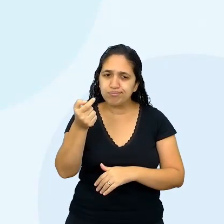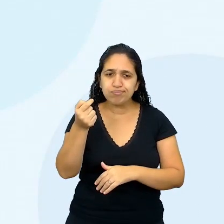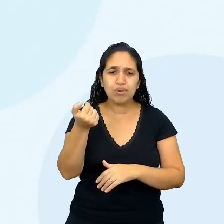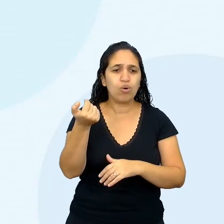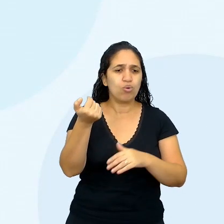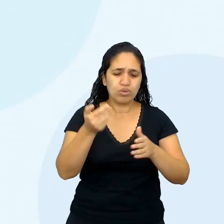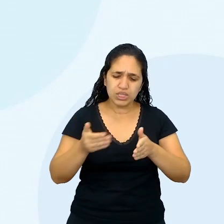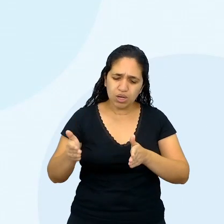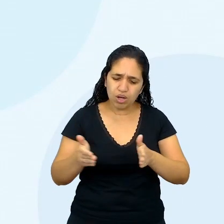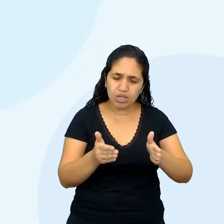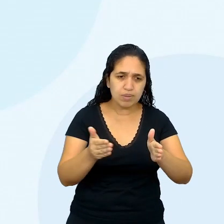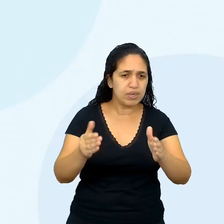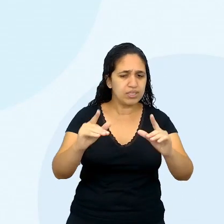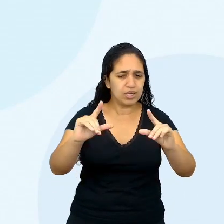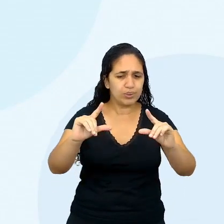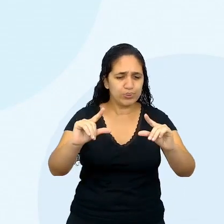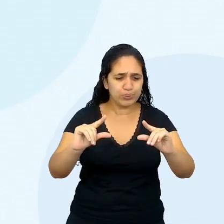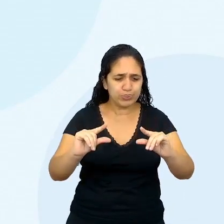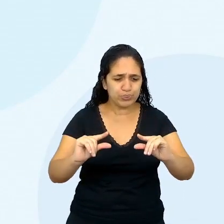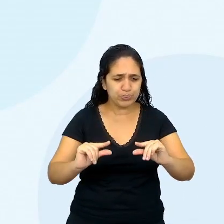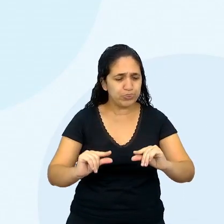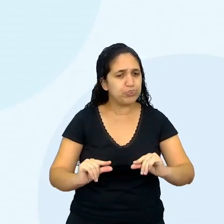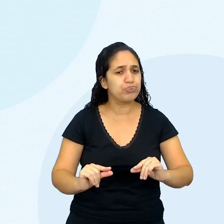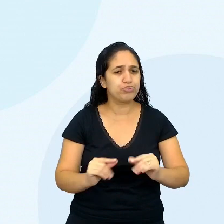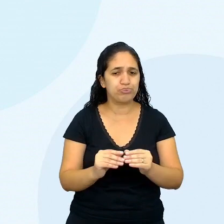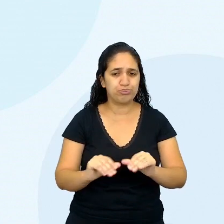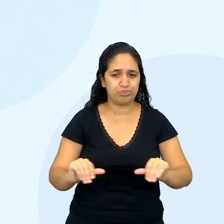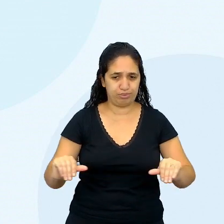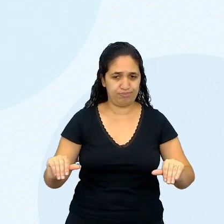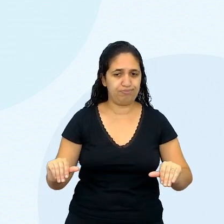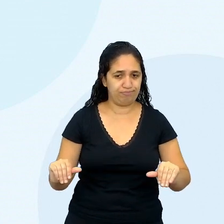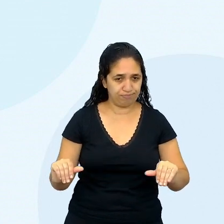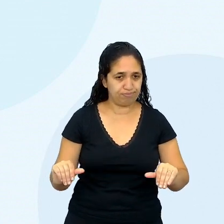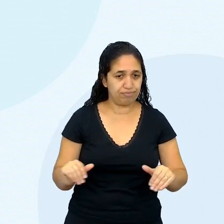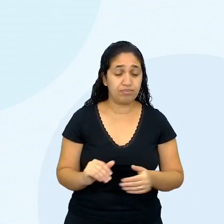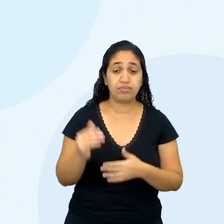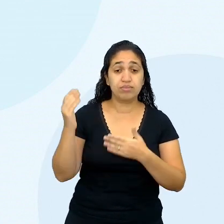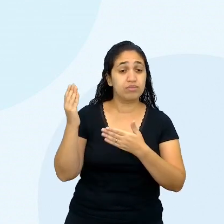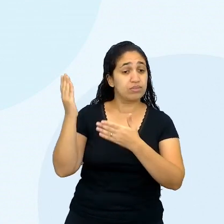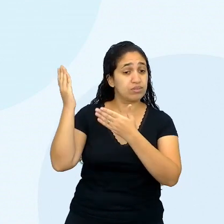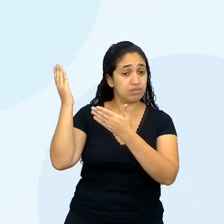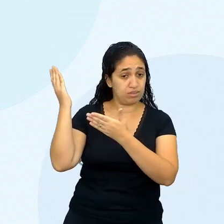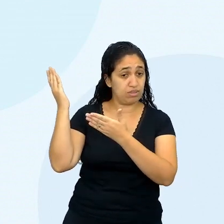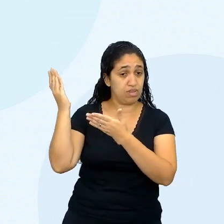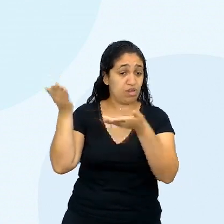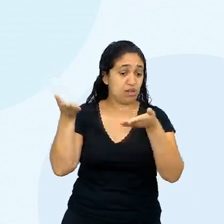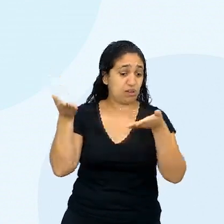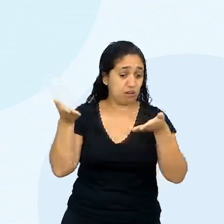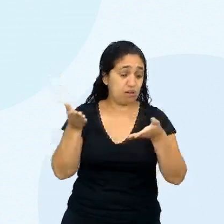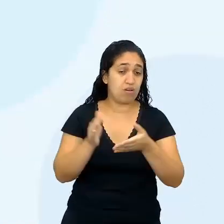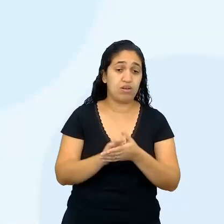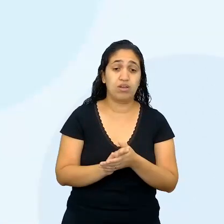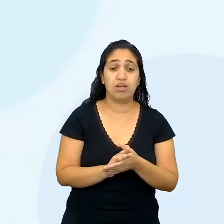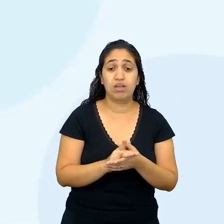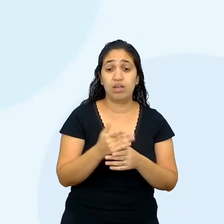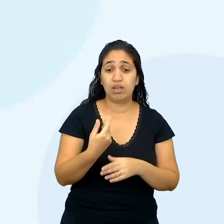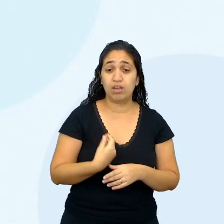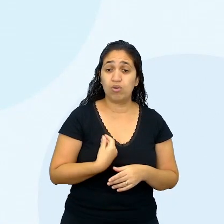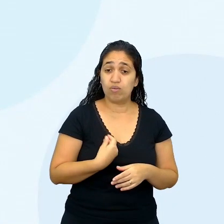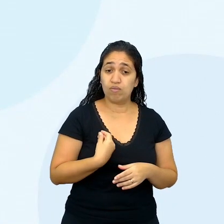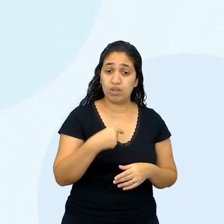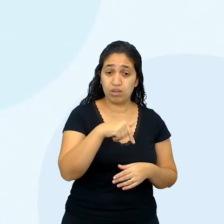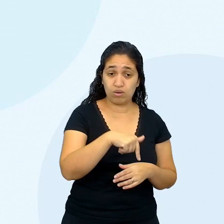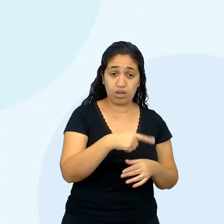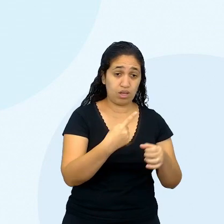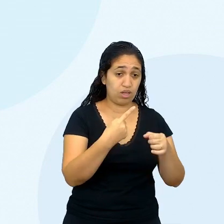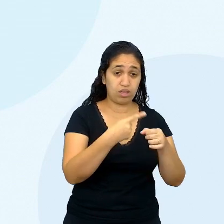represas, as nossas reservas de água, né? E aqui, eu atualmente sou um morador do interior paulista,